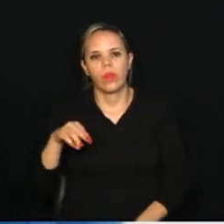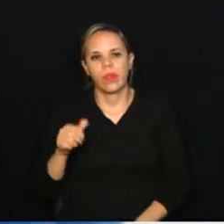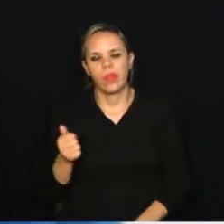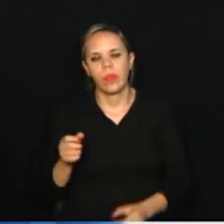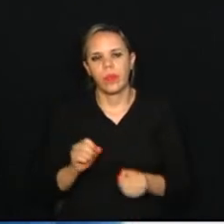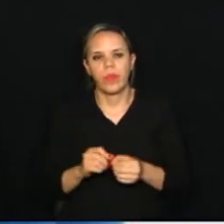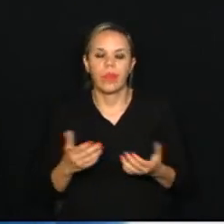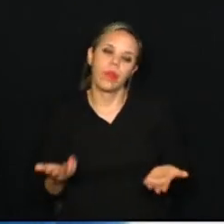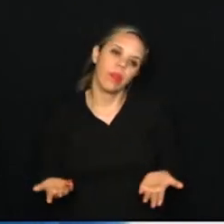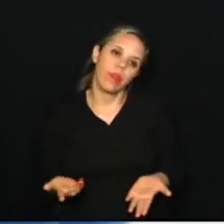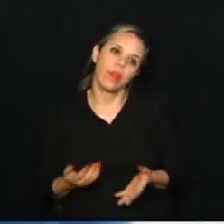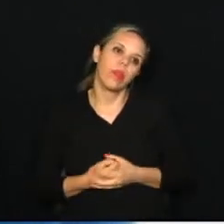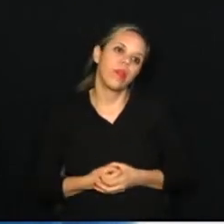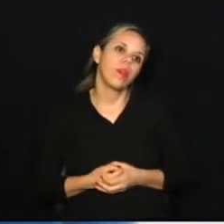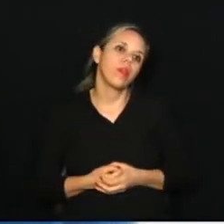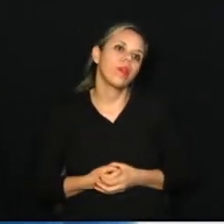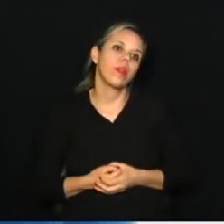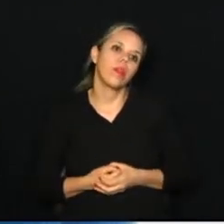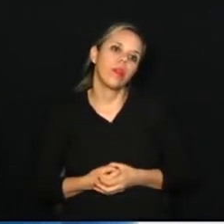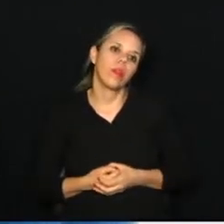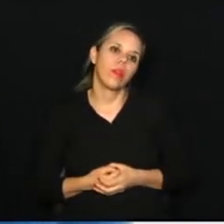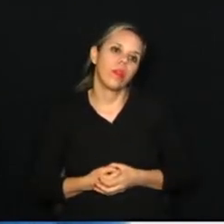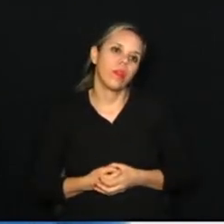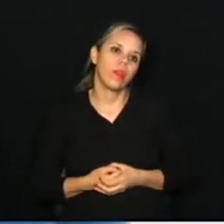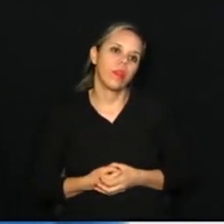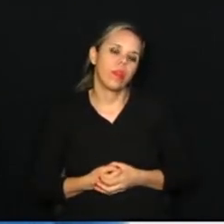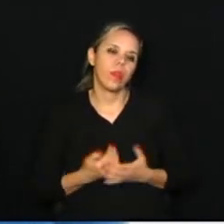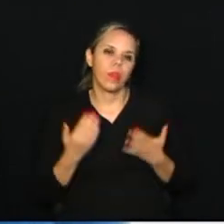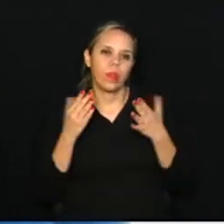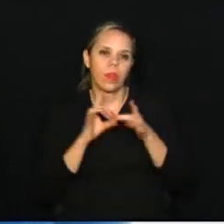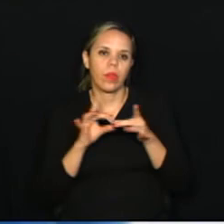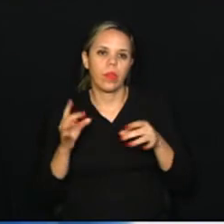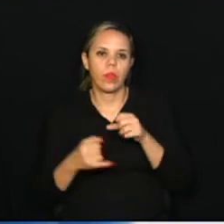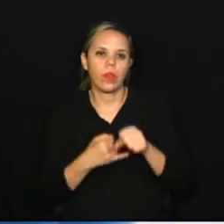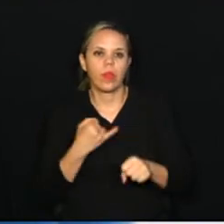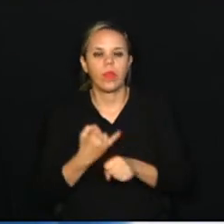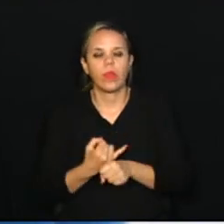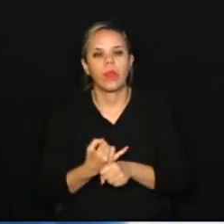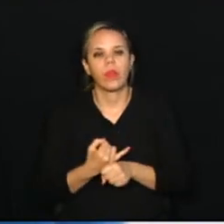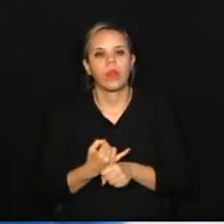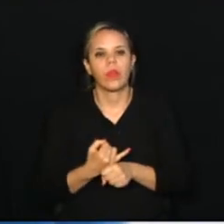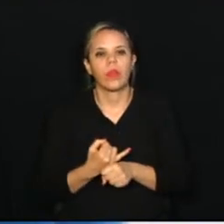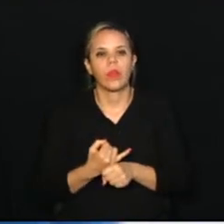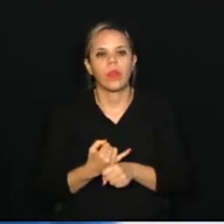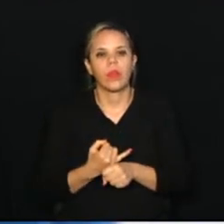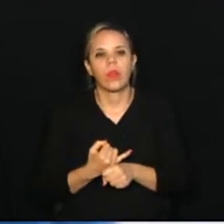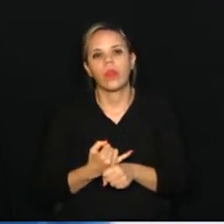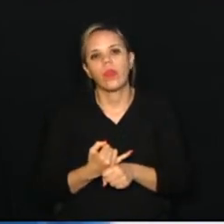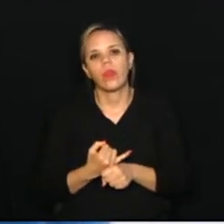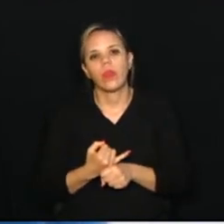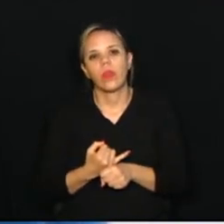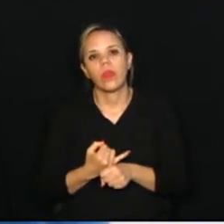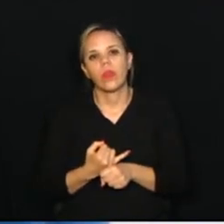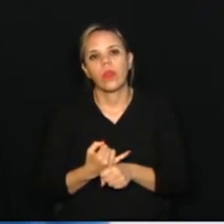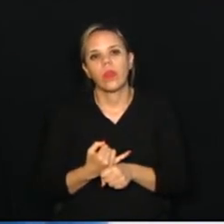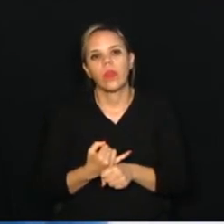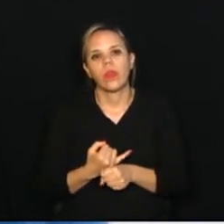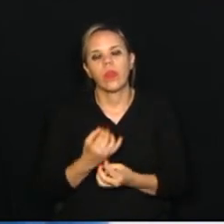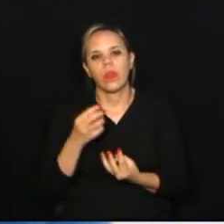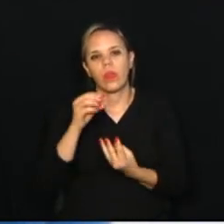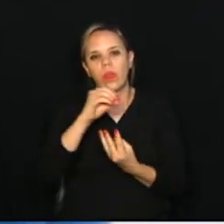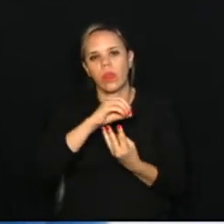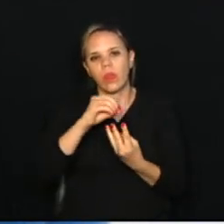fazer, de deixar disponível no site uma fila, né, o status